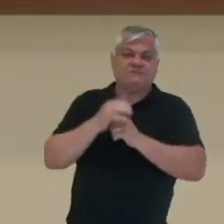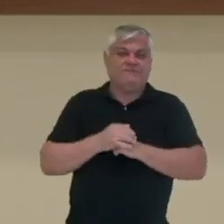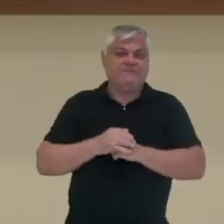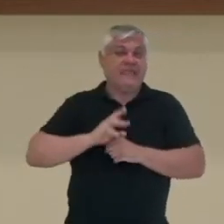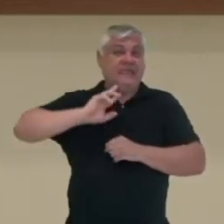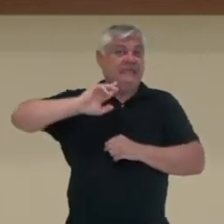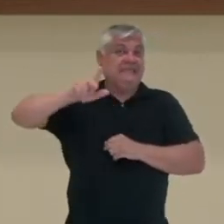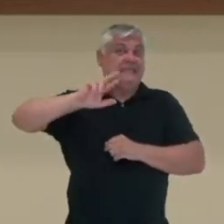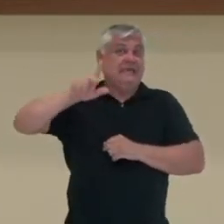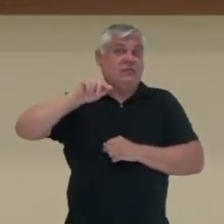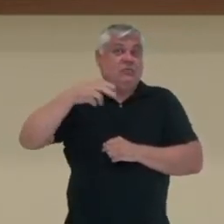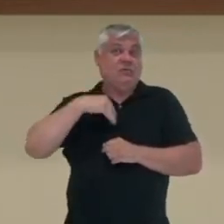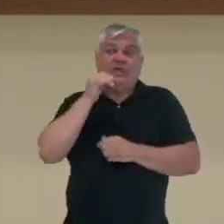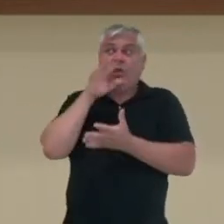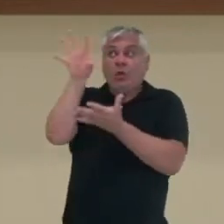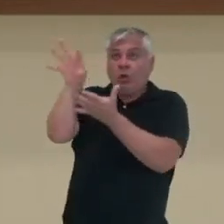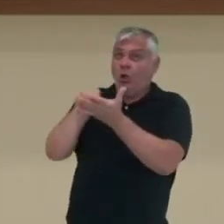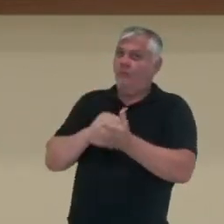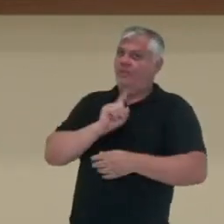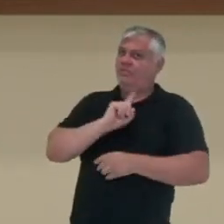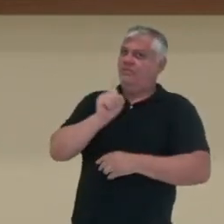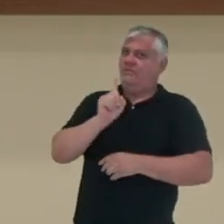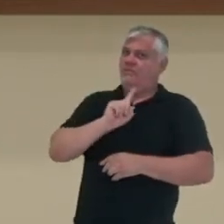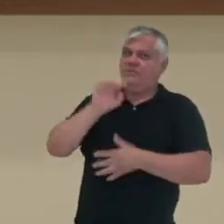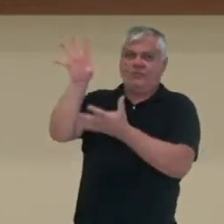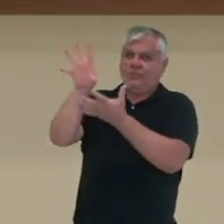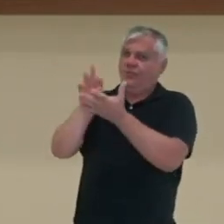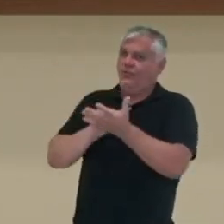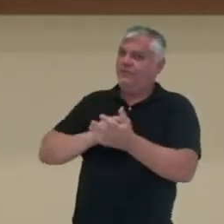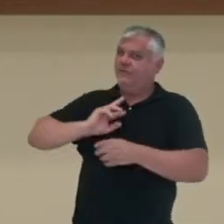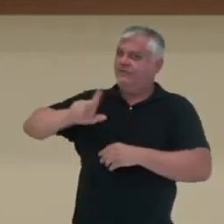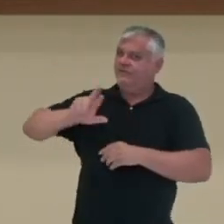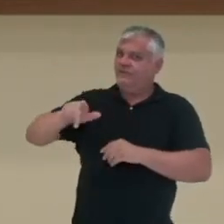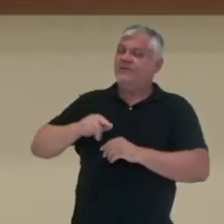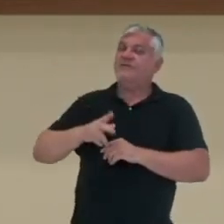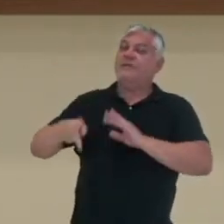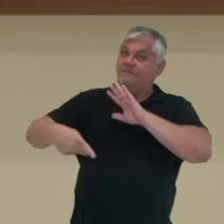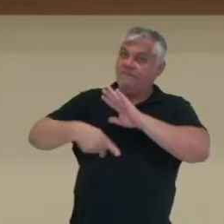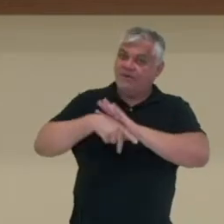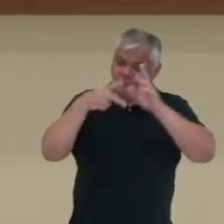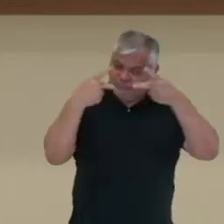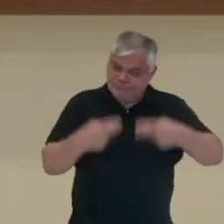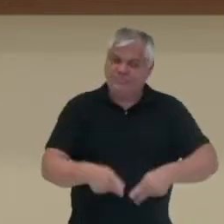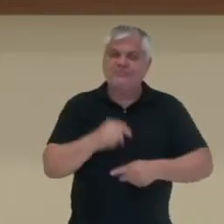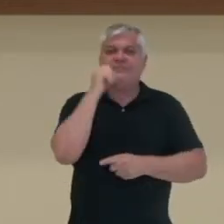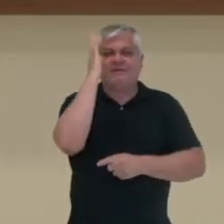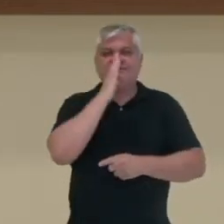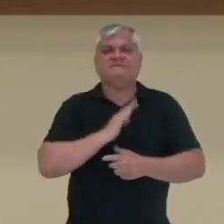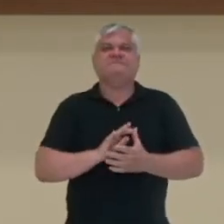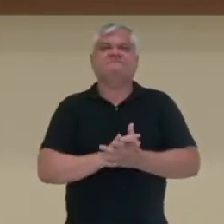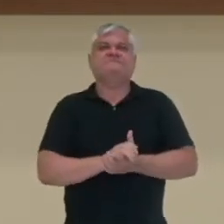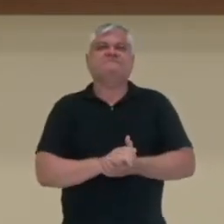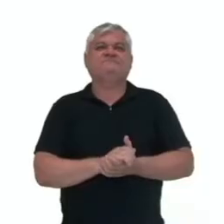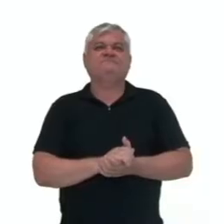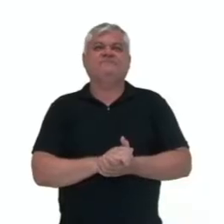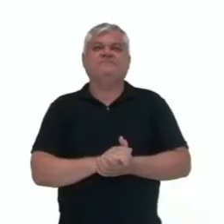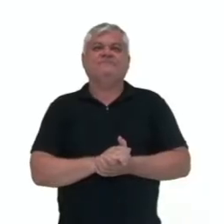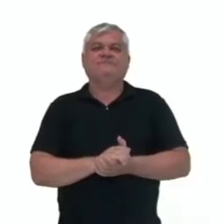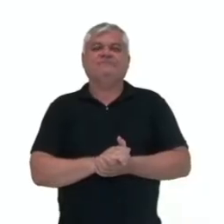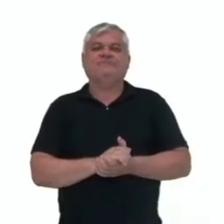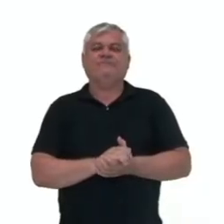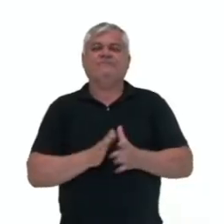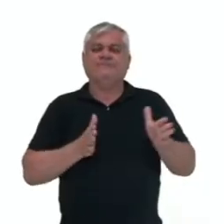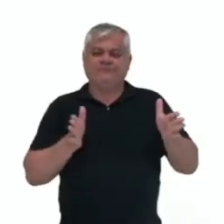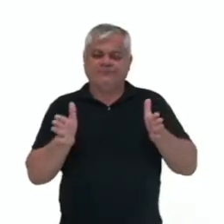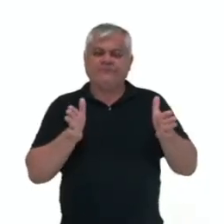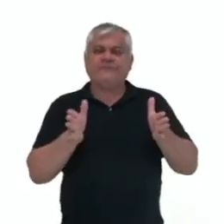assim, um plágio de algo de lá de fora. Não, é algo genuinamente brasileiro. O período de